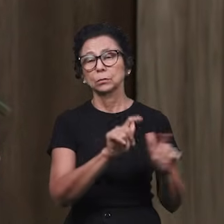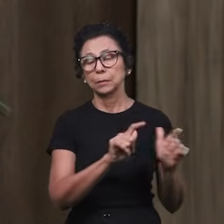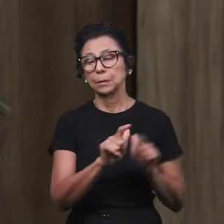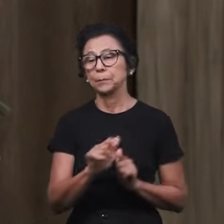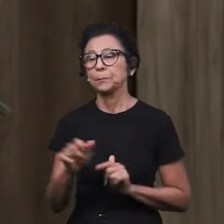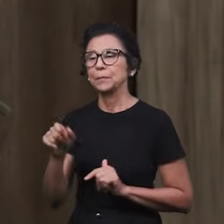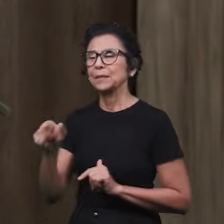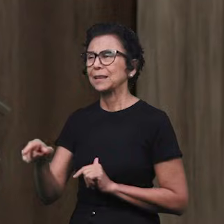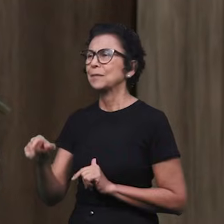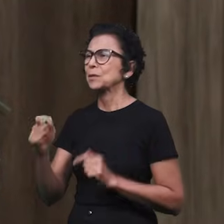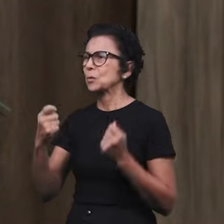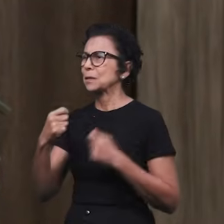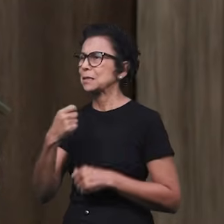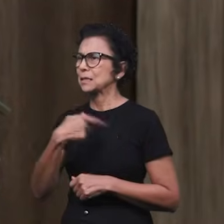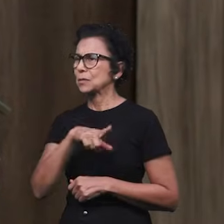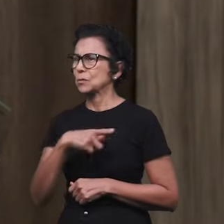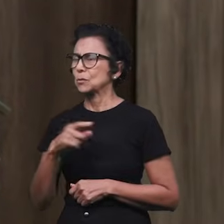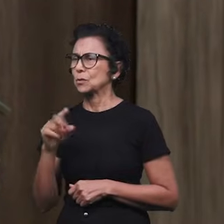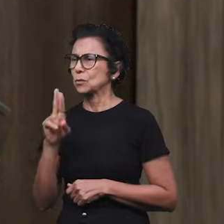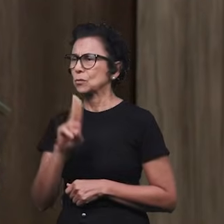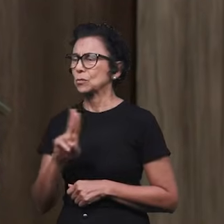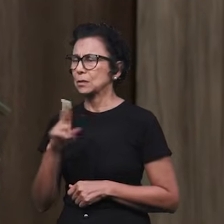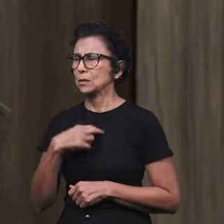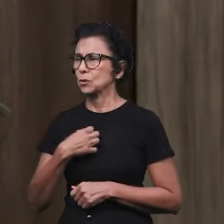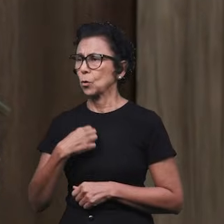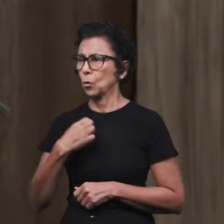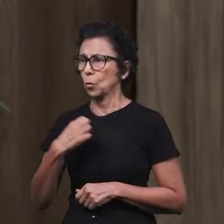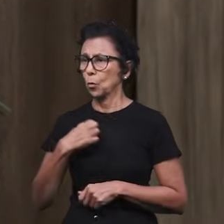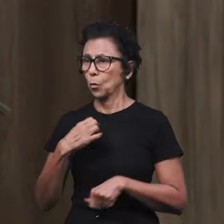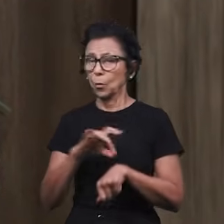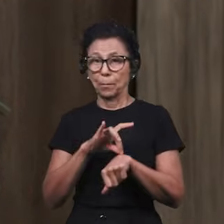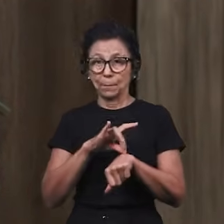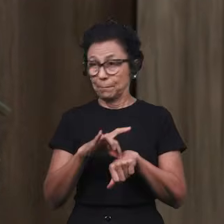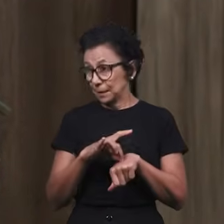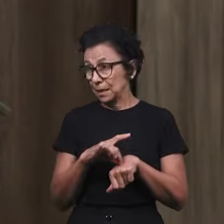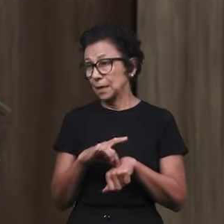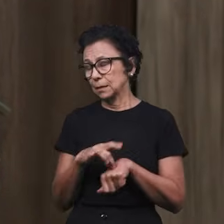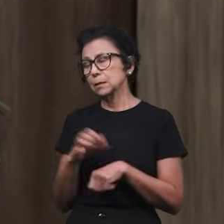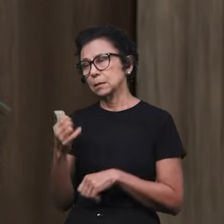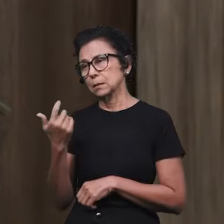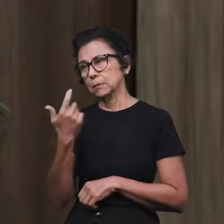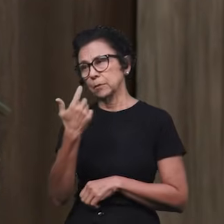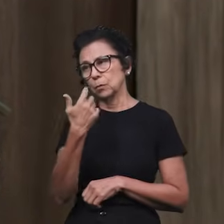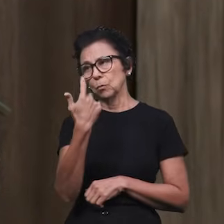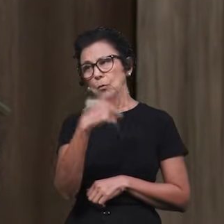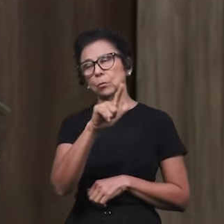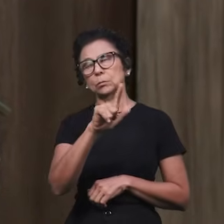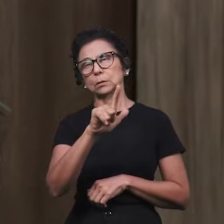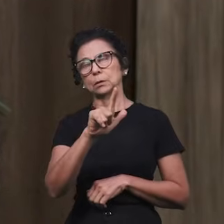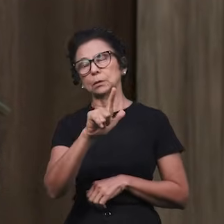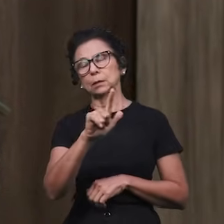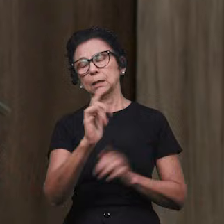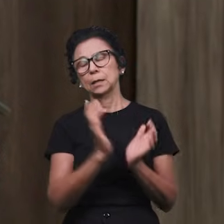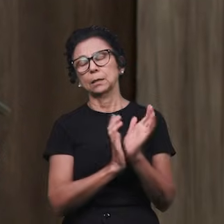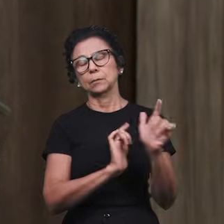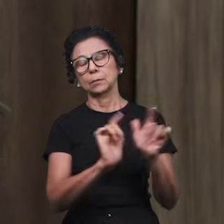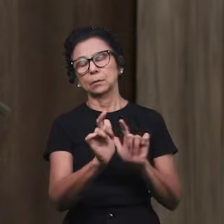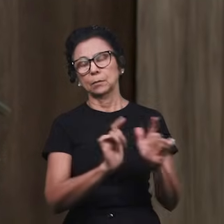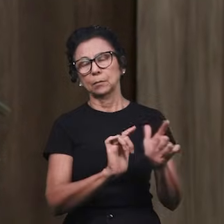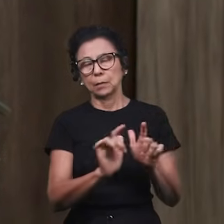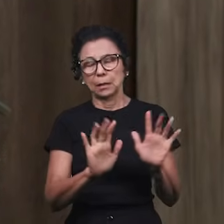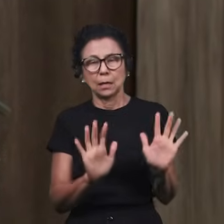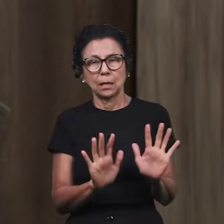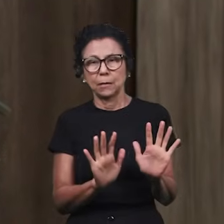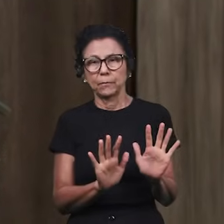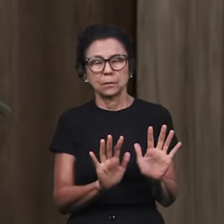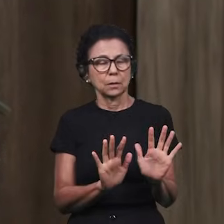falei, olha, eu sempre prefiro estar pronta. Sim. Por mais que você vá trabalhar em outra equipe, você não tem a obrigatoriedade de estar